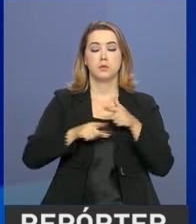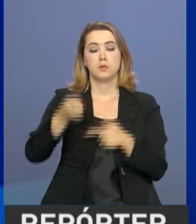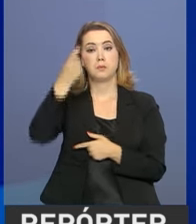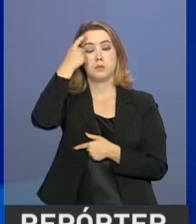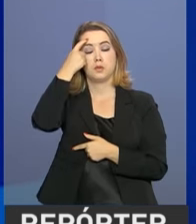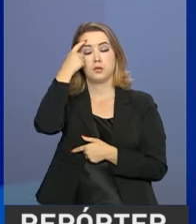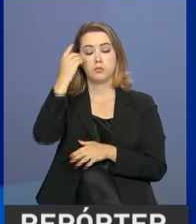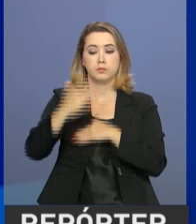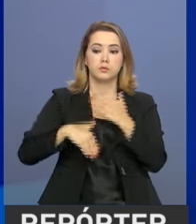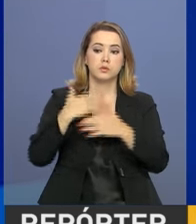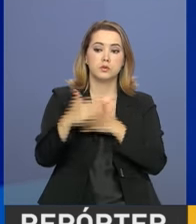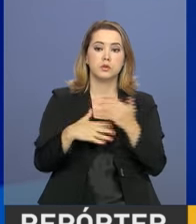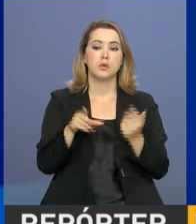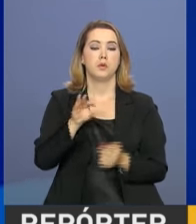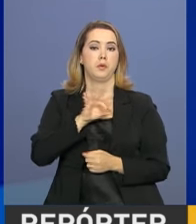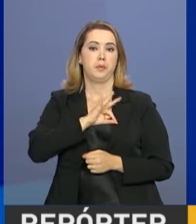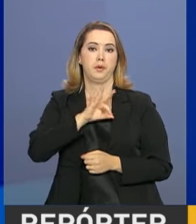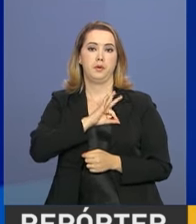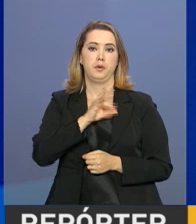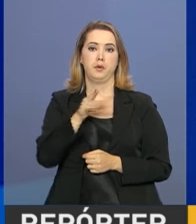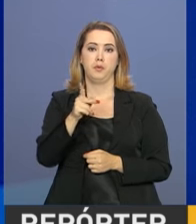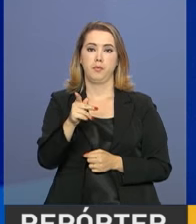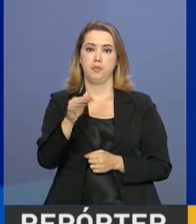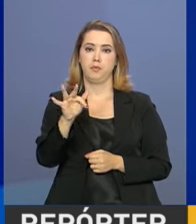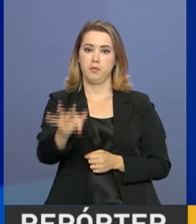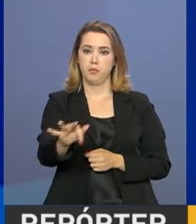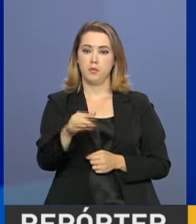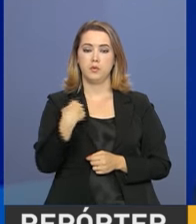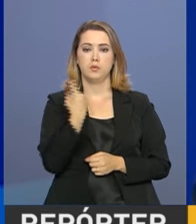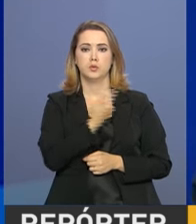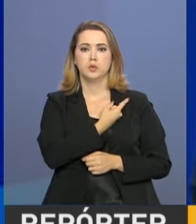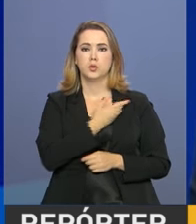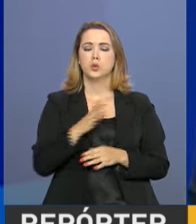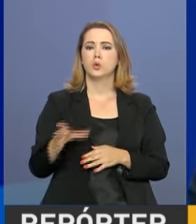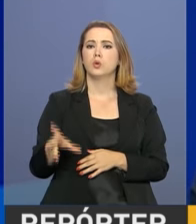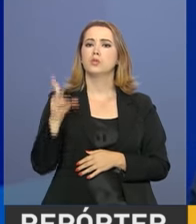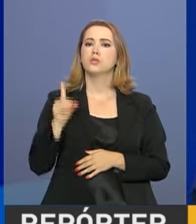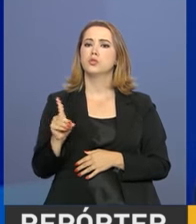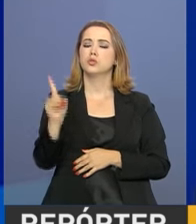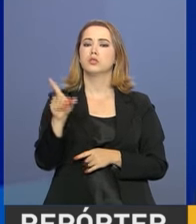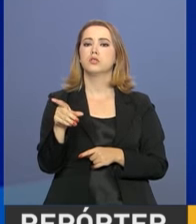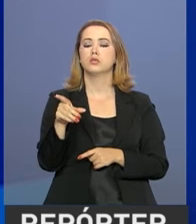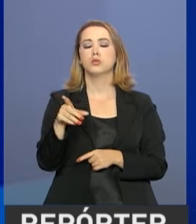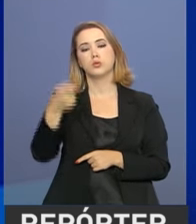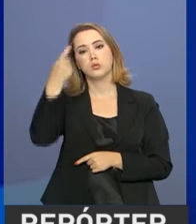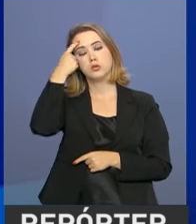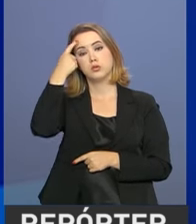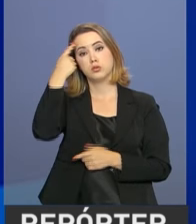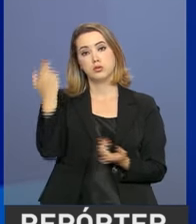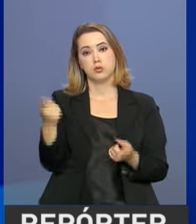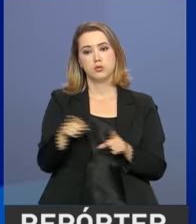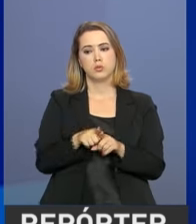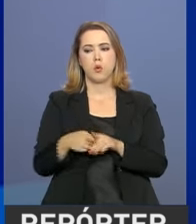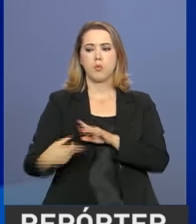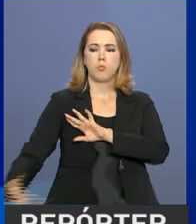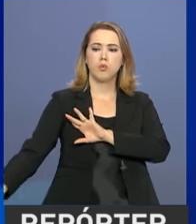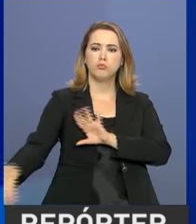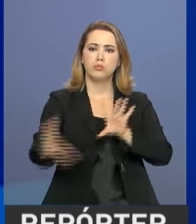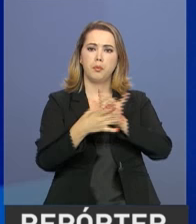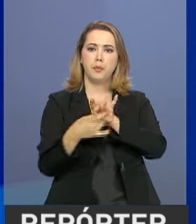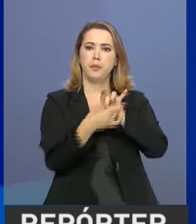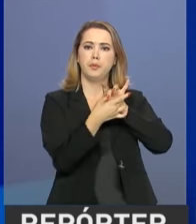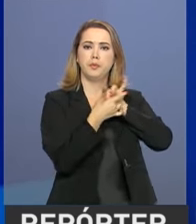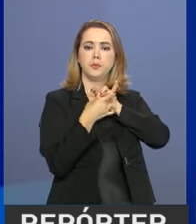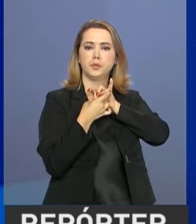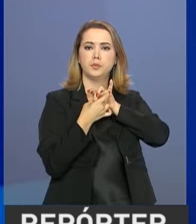Federal, fortemente pela nossa divisão, pela nossa diretoria de inteligência, que em parceria com INEP cruzou os bancos de dados de